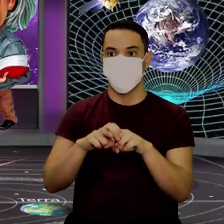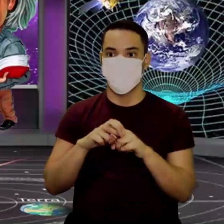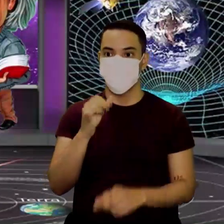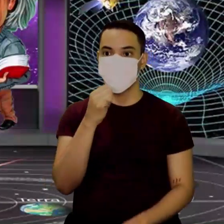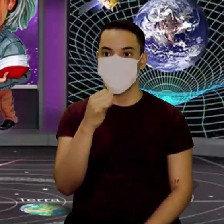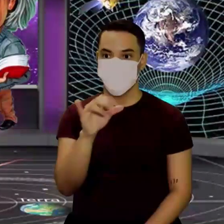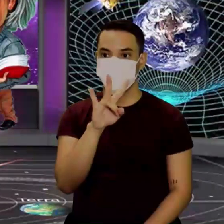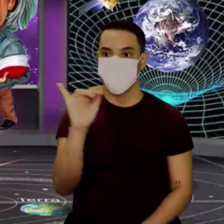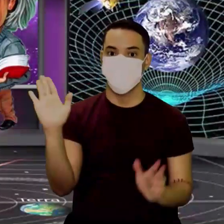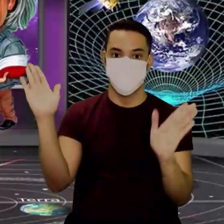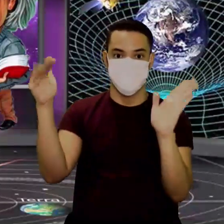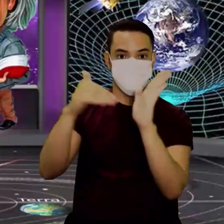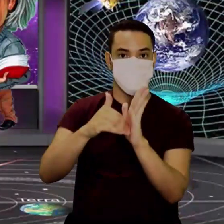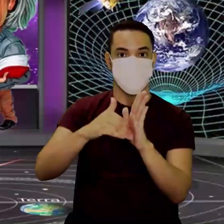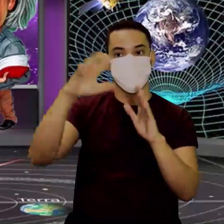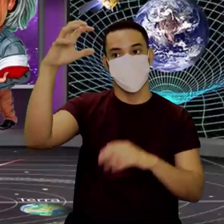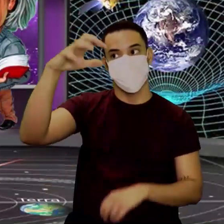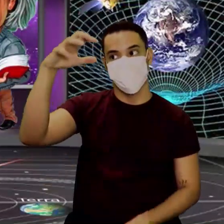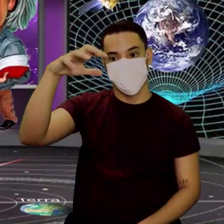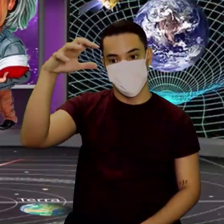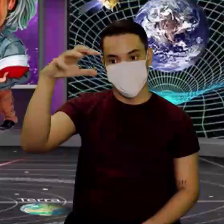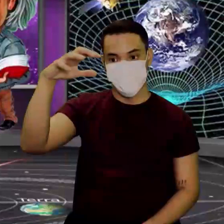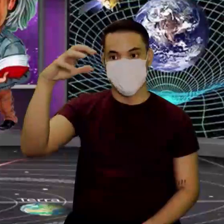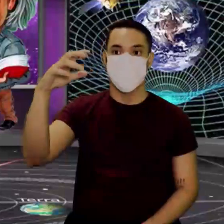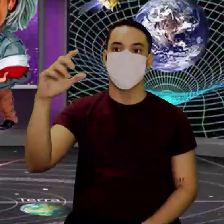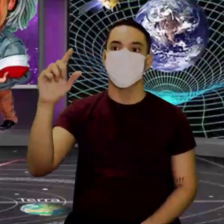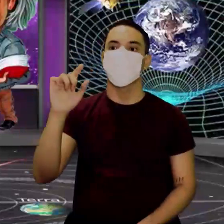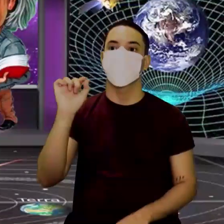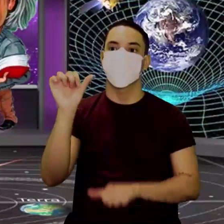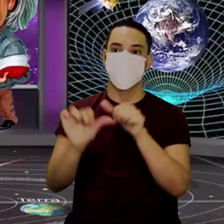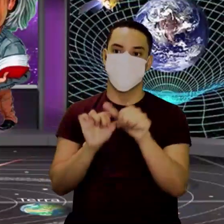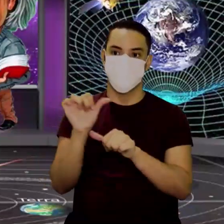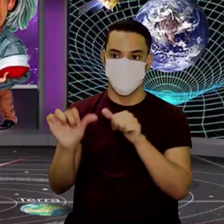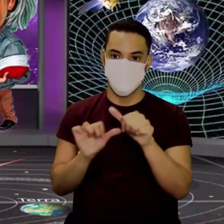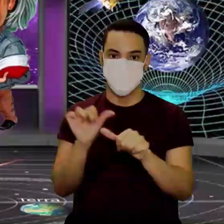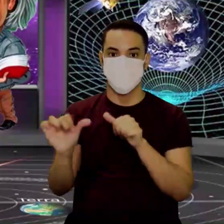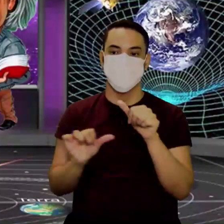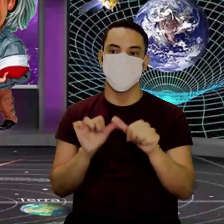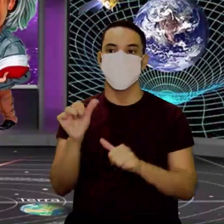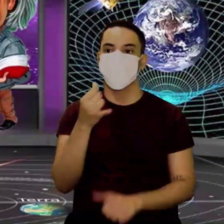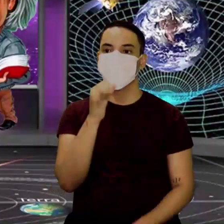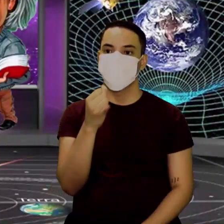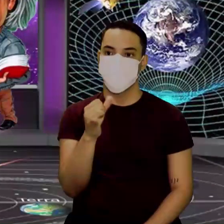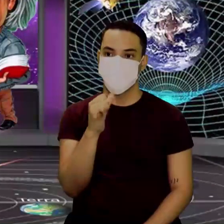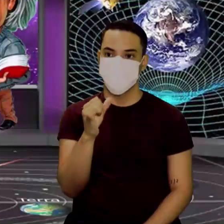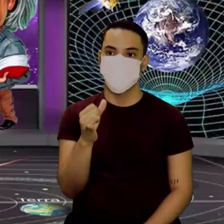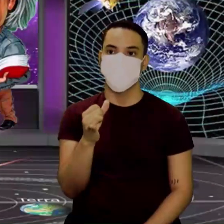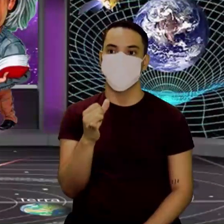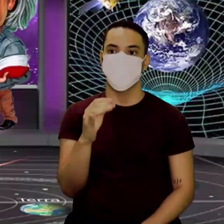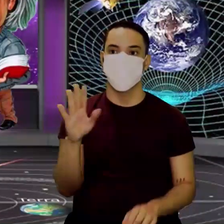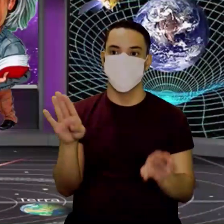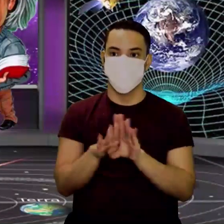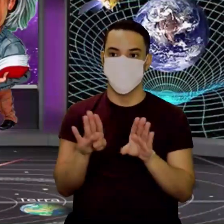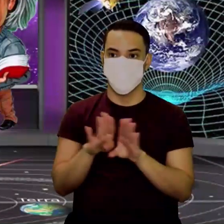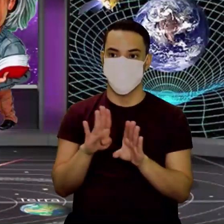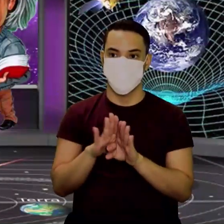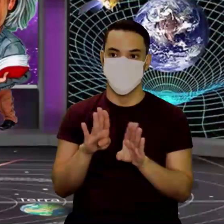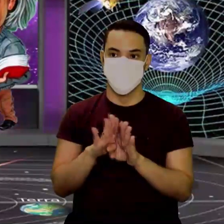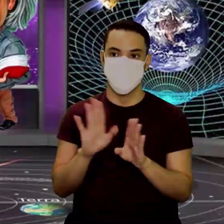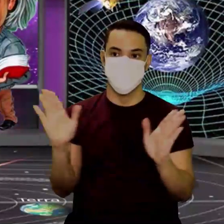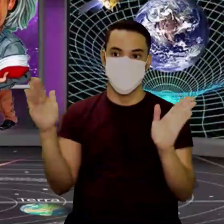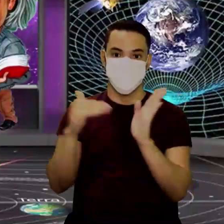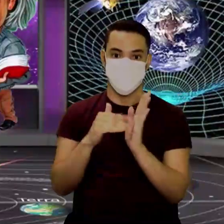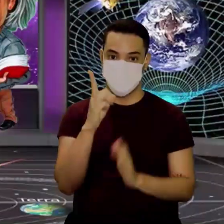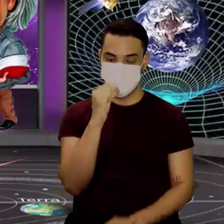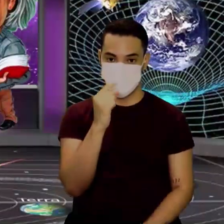o chuveiro, chega no resistor, o resistor aquece e transfere energia térmica, que é o calor, fluxo de calor, para a água, tudo